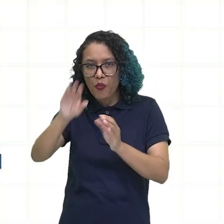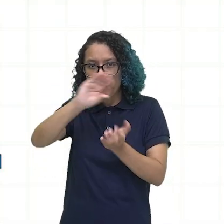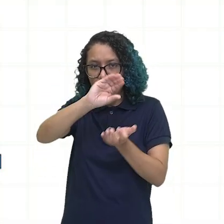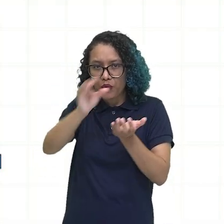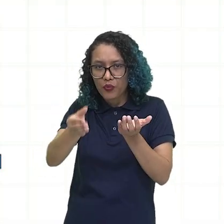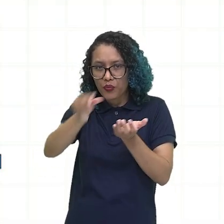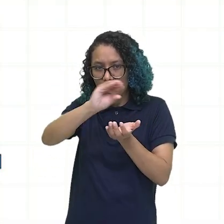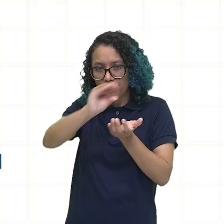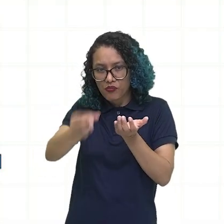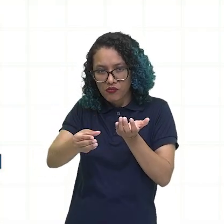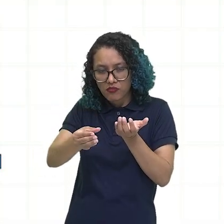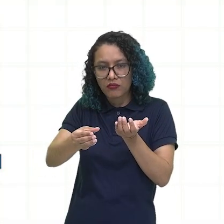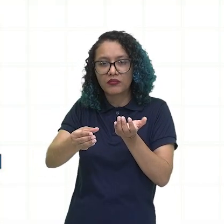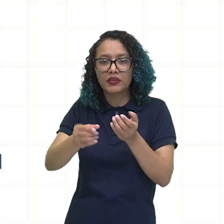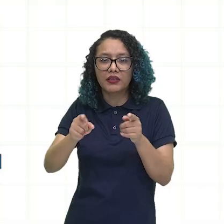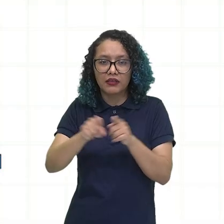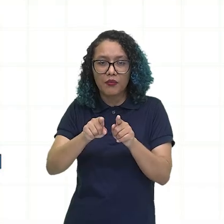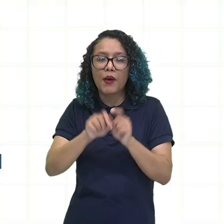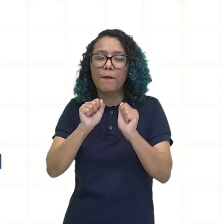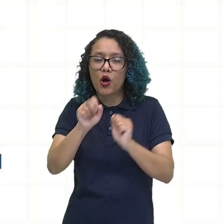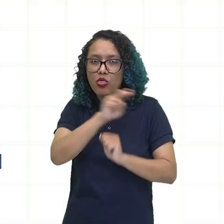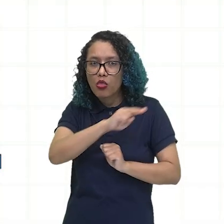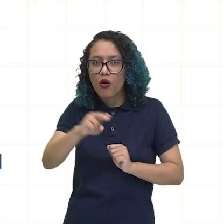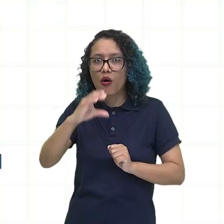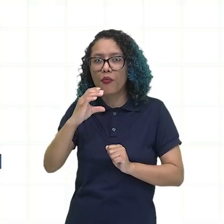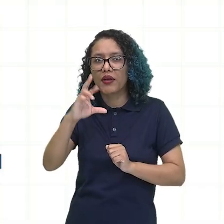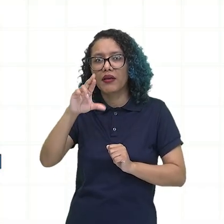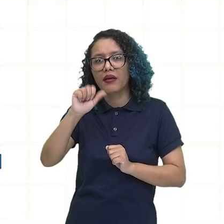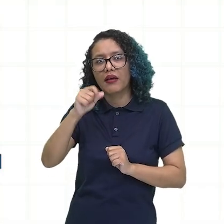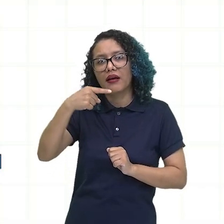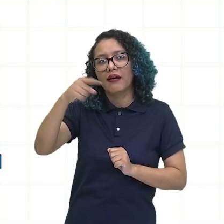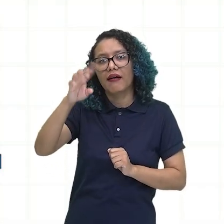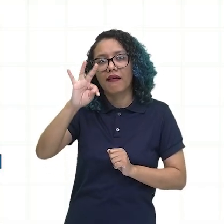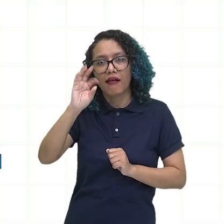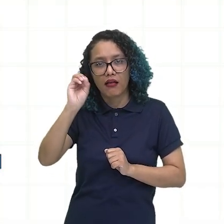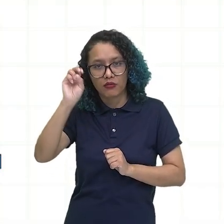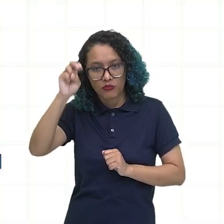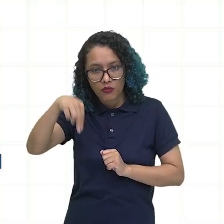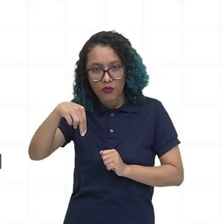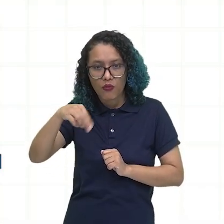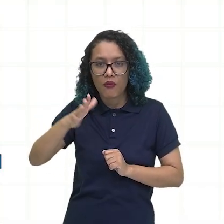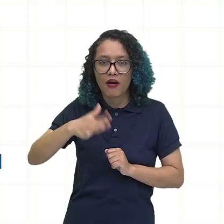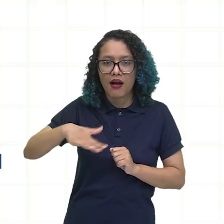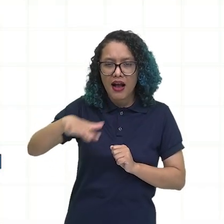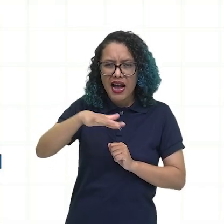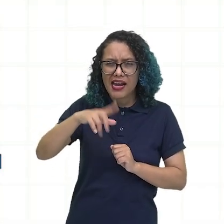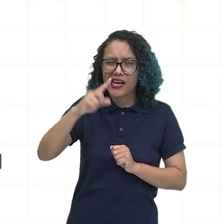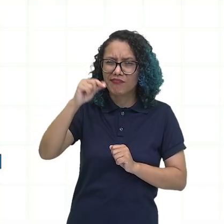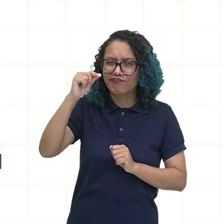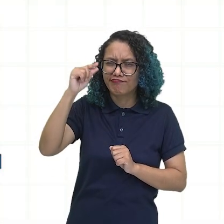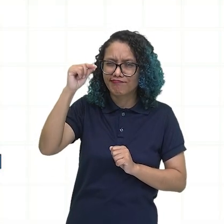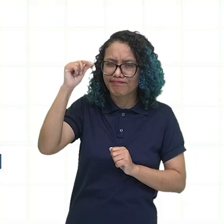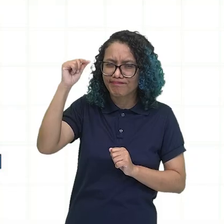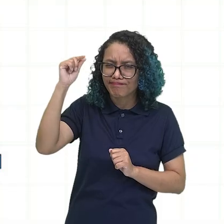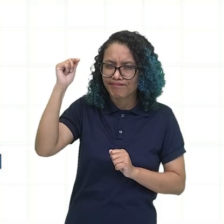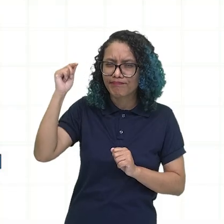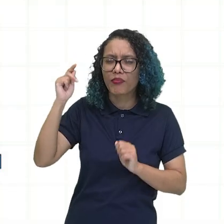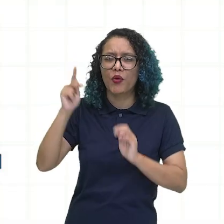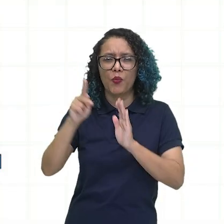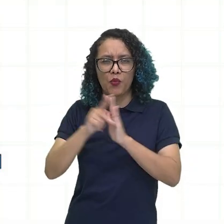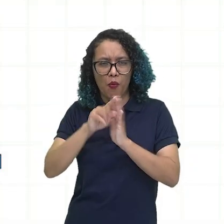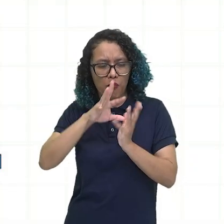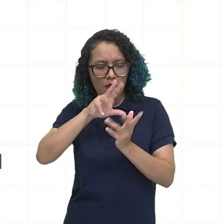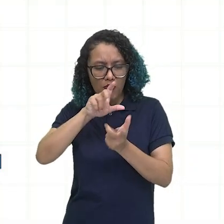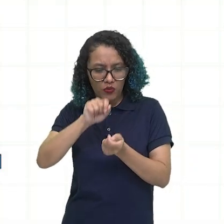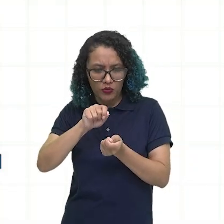nós denominamos também de crátons, certo? Então, são regiões mais antigas do planeta.